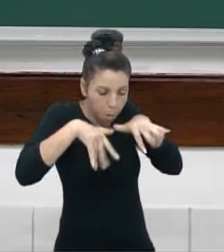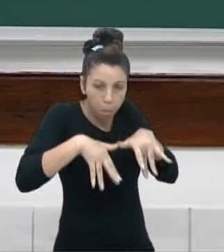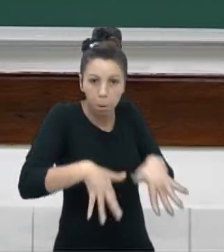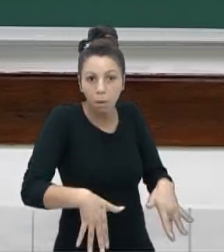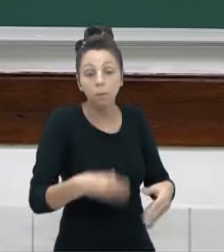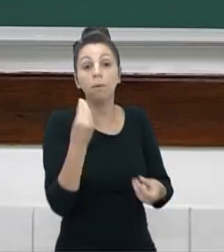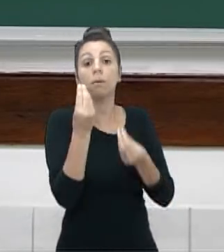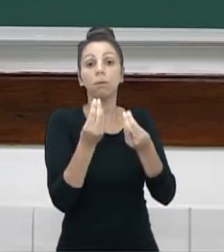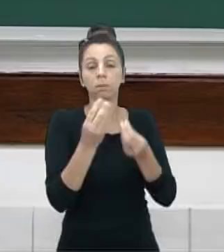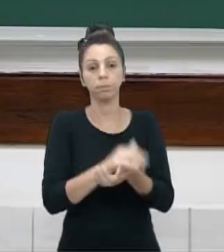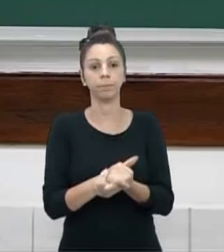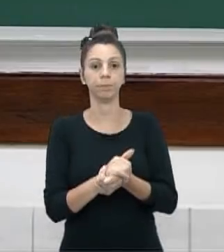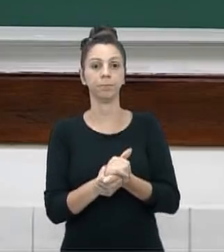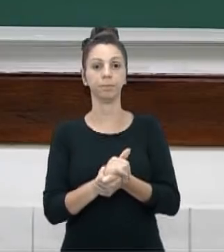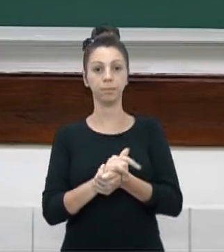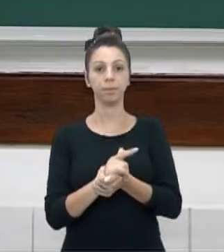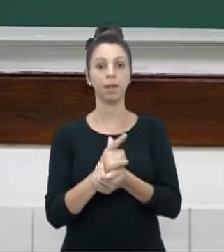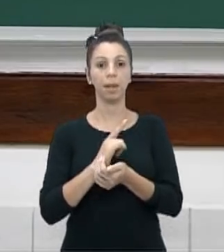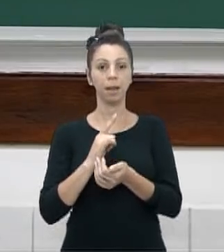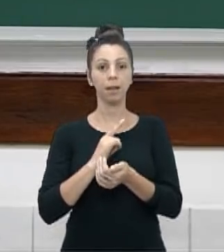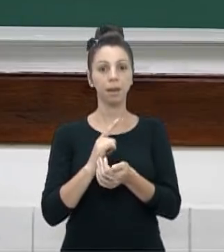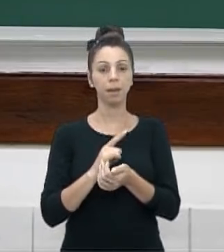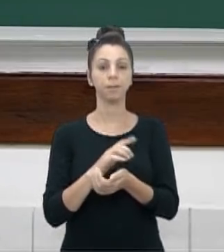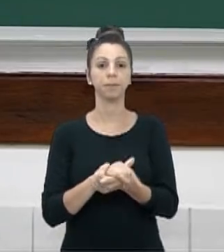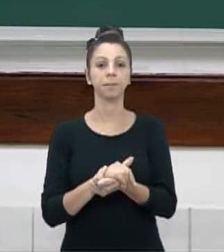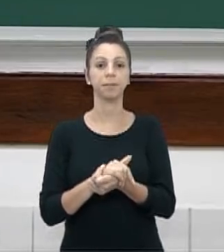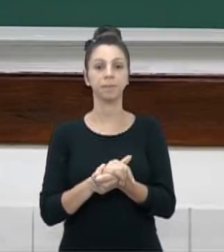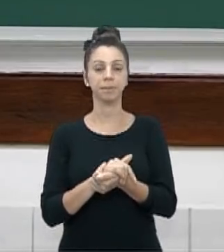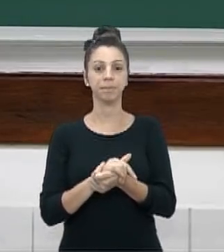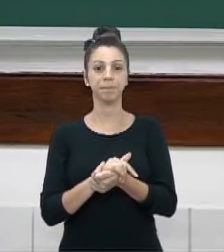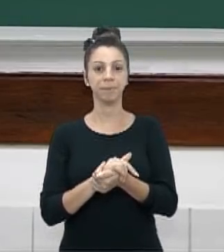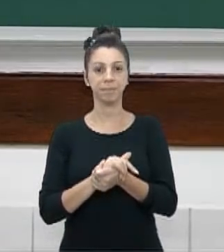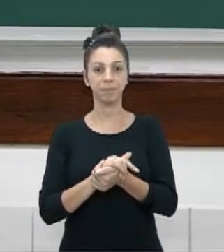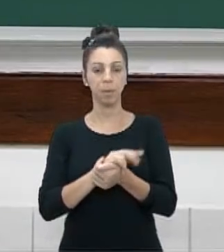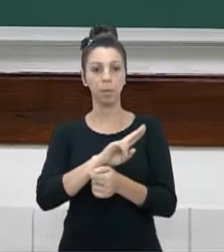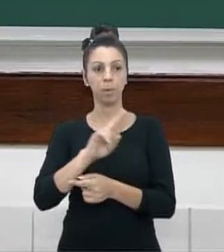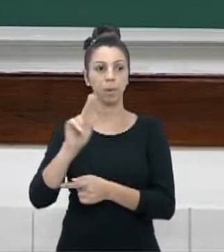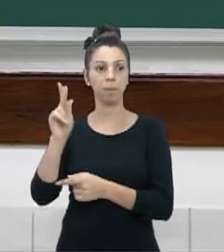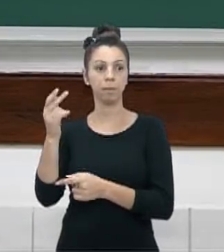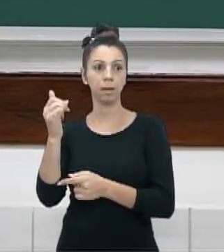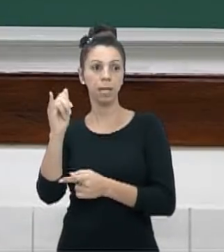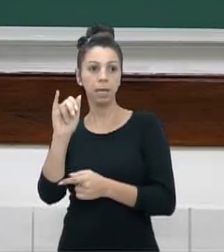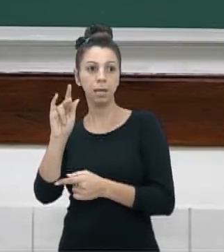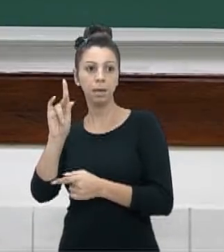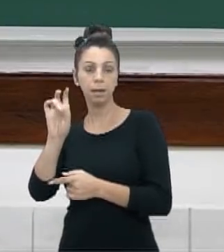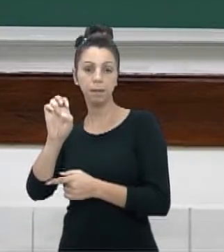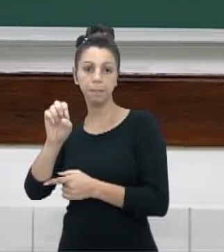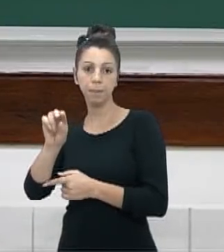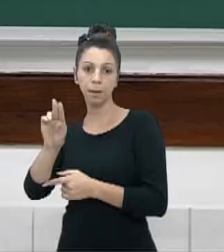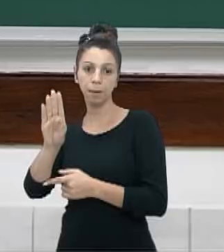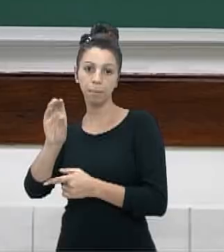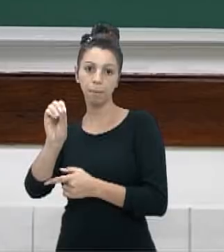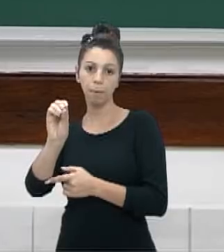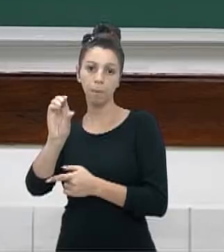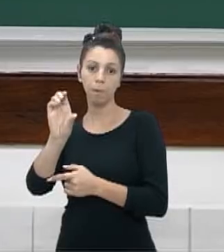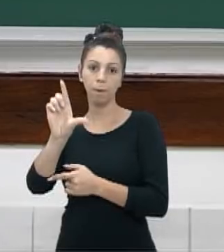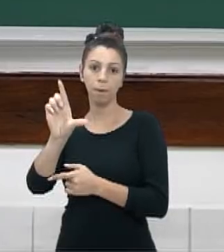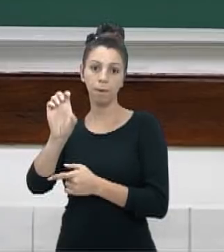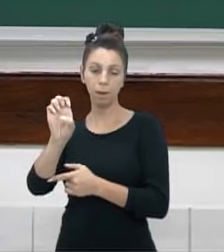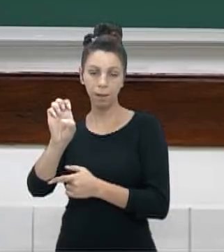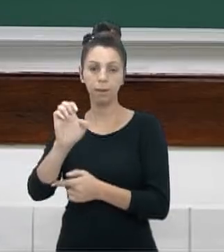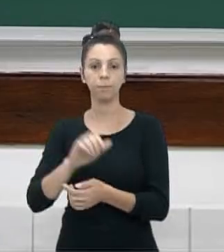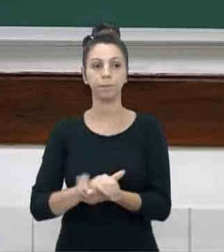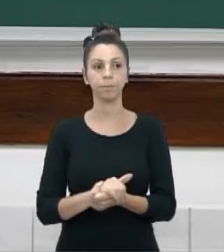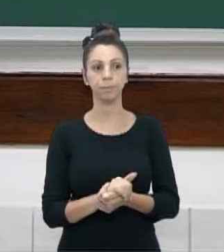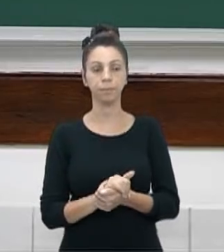Certo? Então, eu estou fazendo o quê? Um recurso de linguagem que nós chamamos de hipérbole, né? É uma linguagem figurada, portanto. Então,